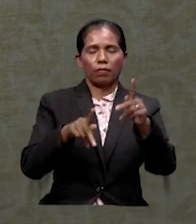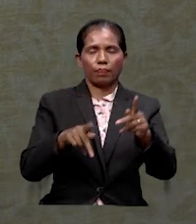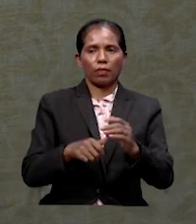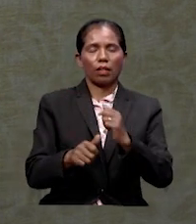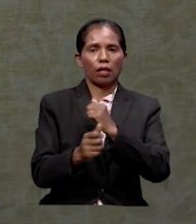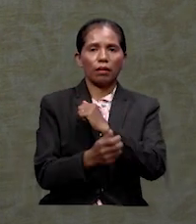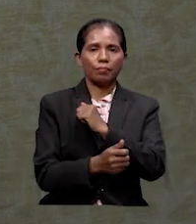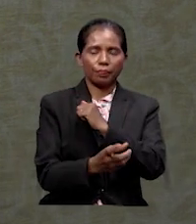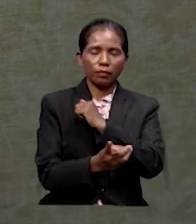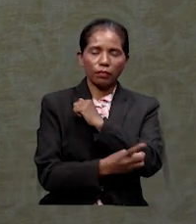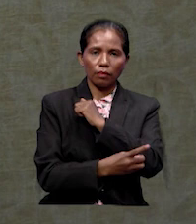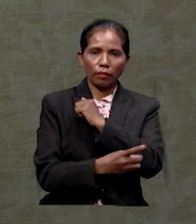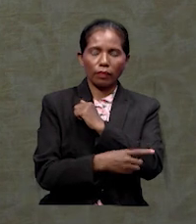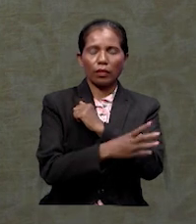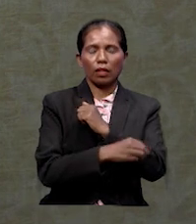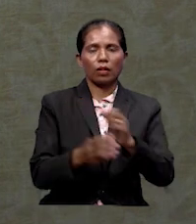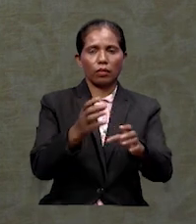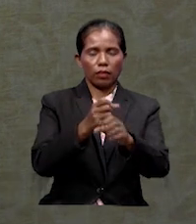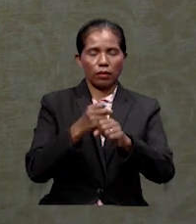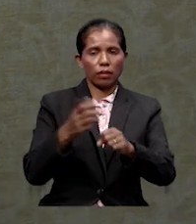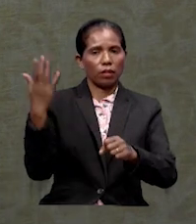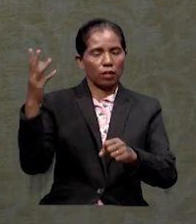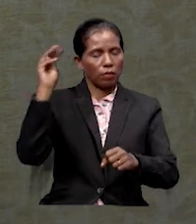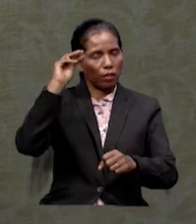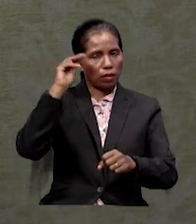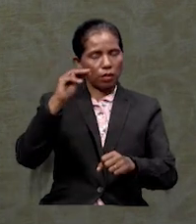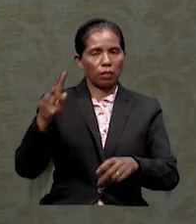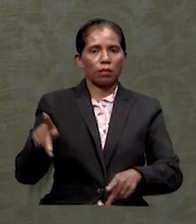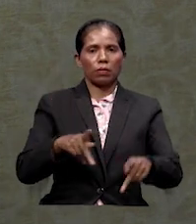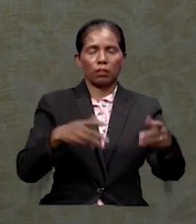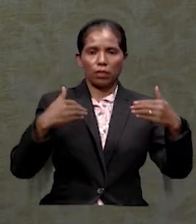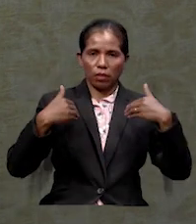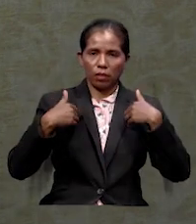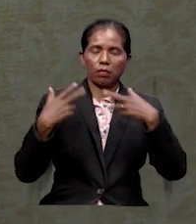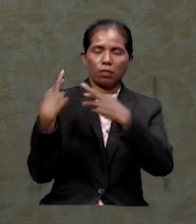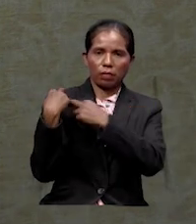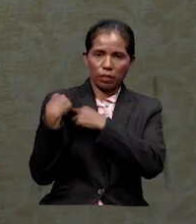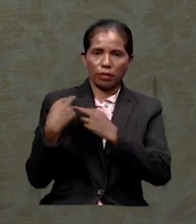beke poti ne competência toma iha ministério público. Neste momento,